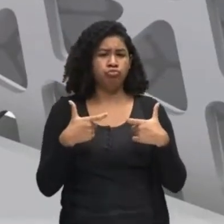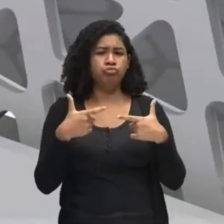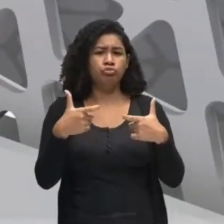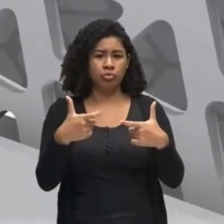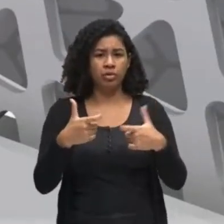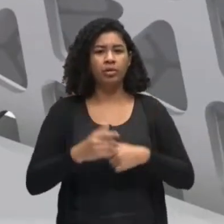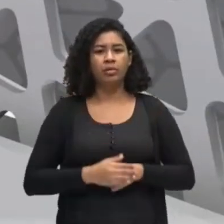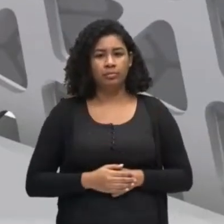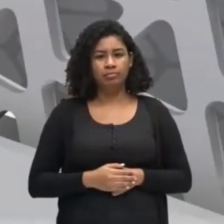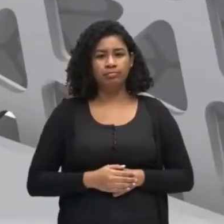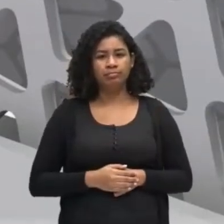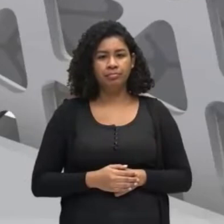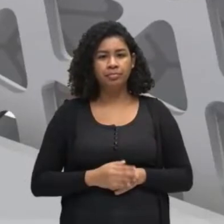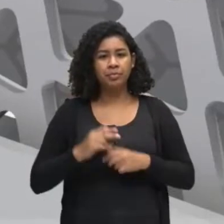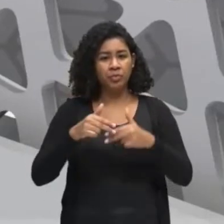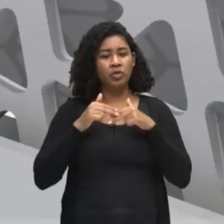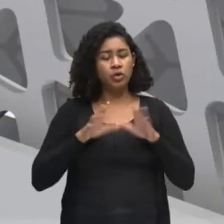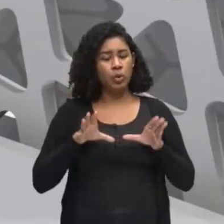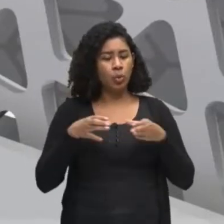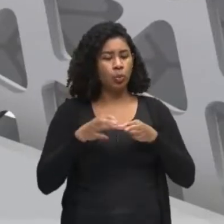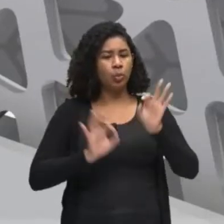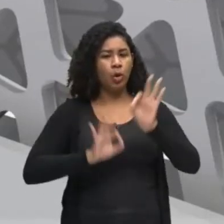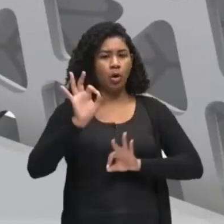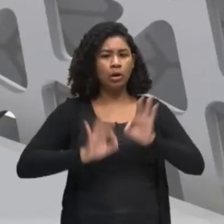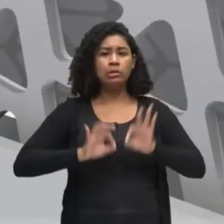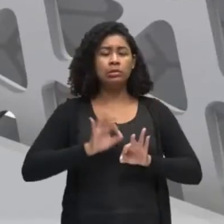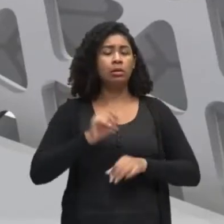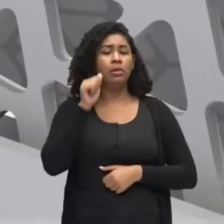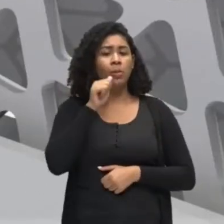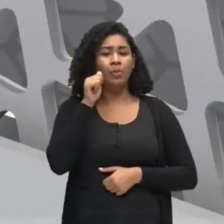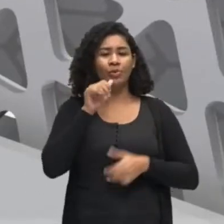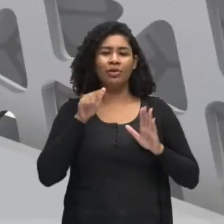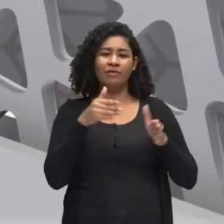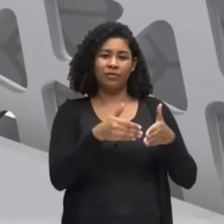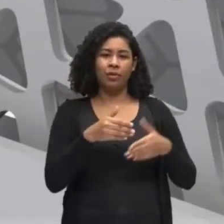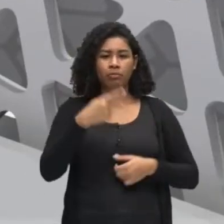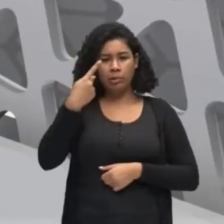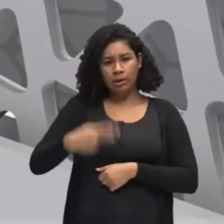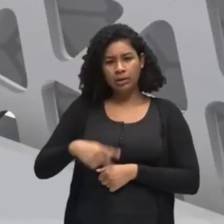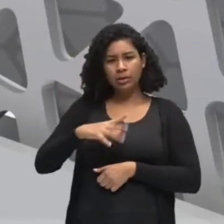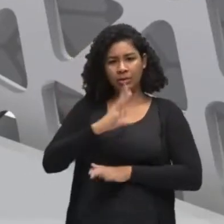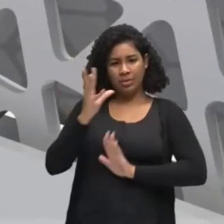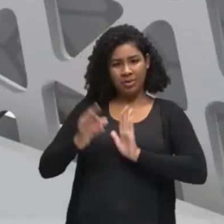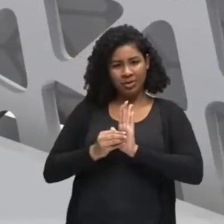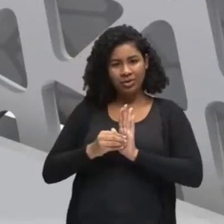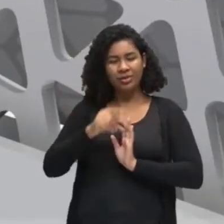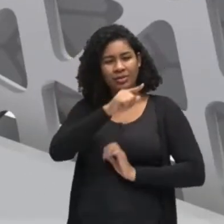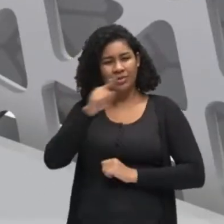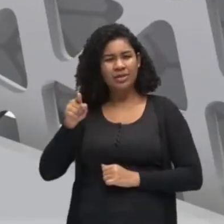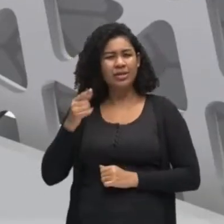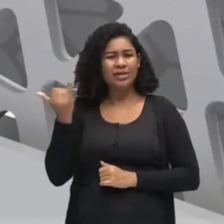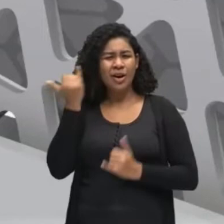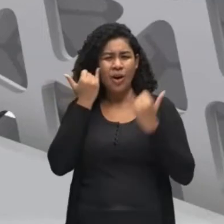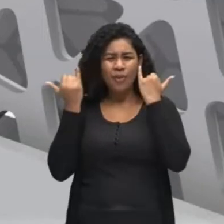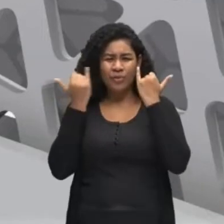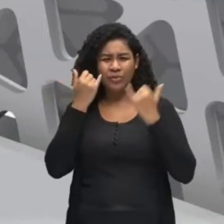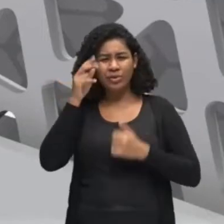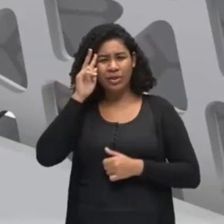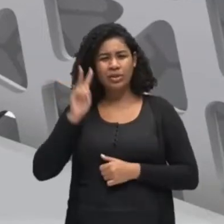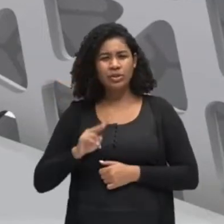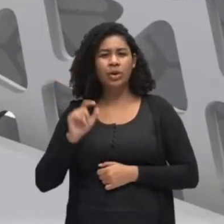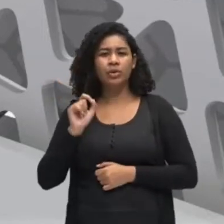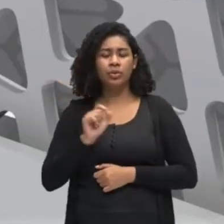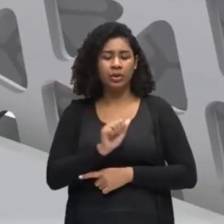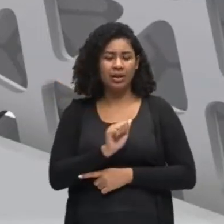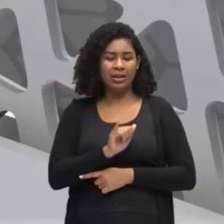aqueles que lhe atacavam, mas era um grupo organizado apenas por mulheres. Aqui na região amazônica, vocês já devem ter ouvido falar na lenda das